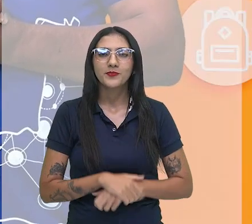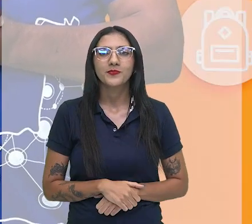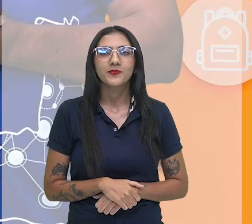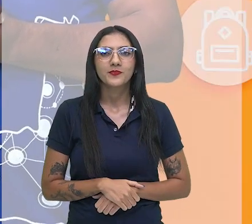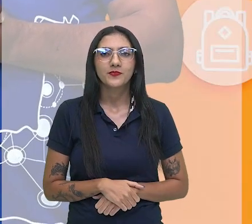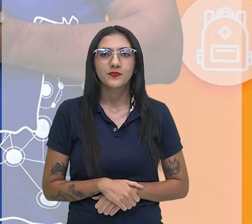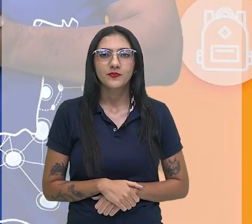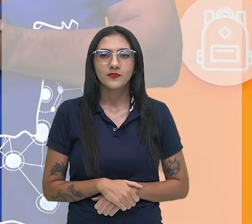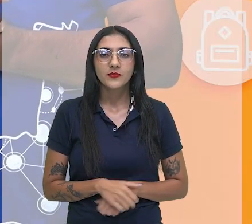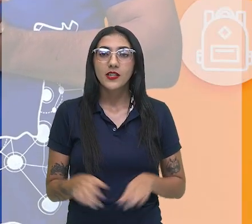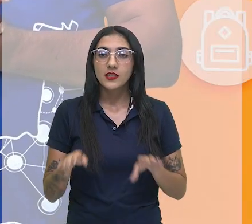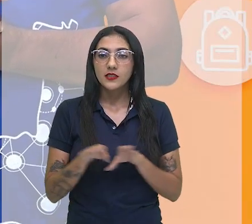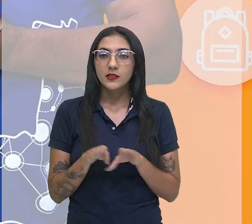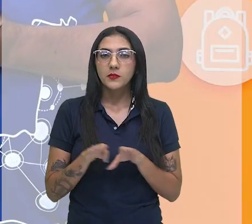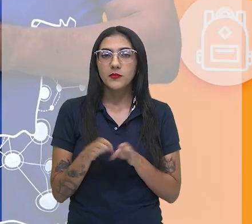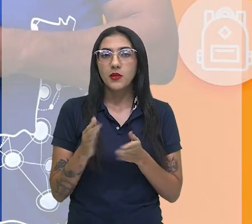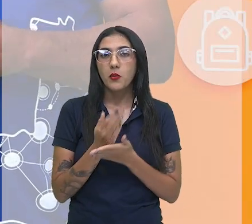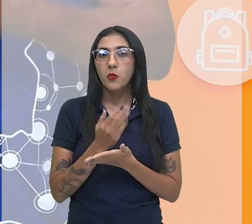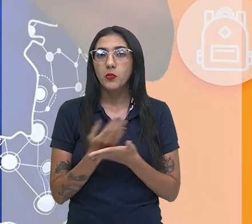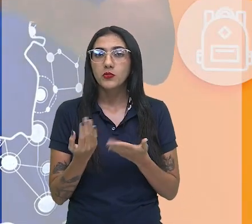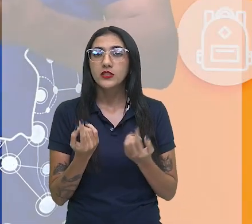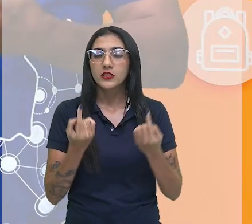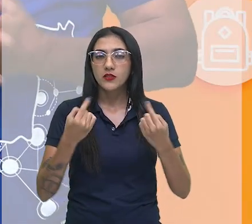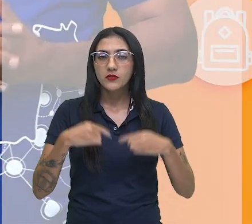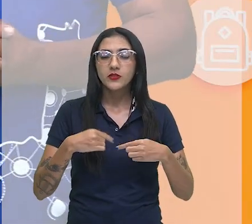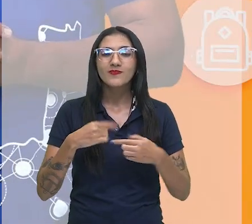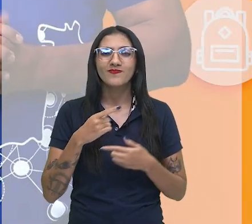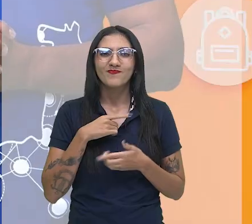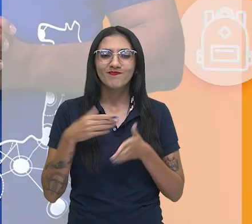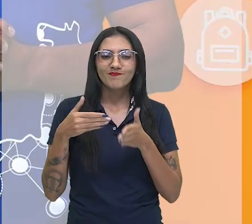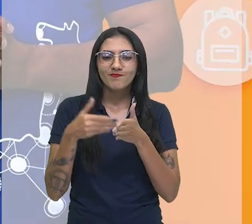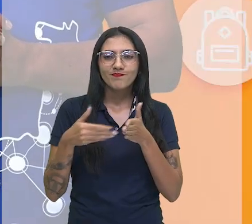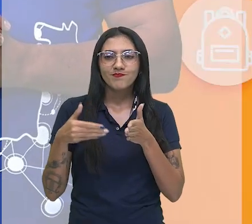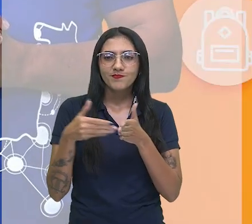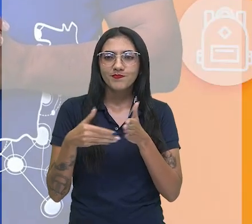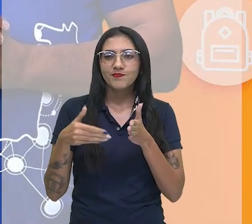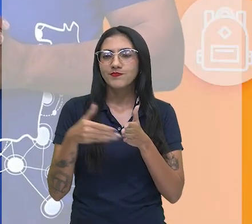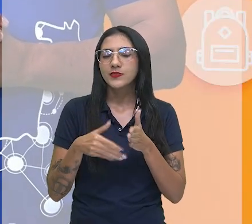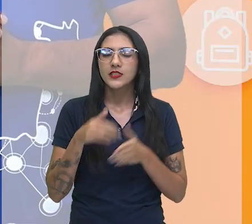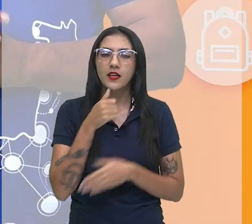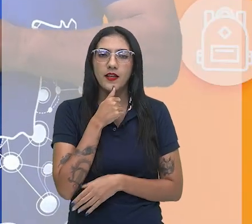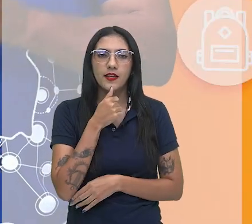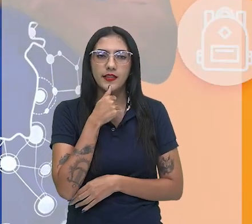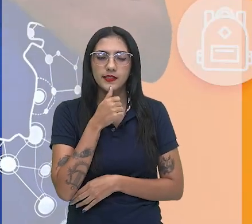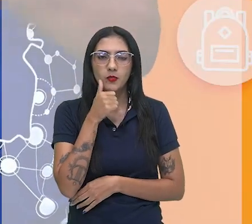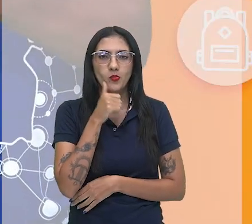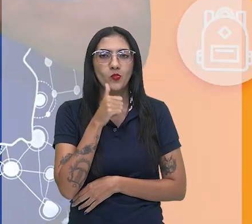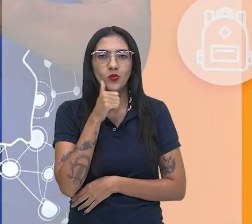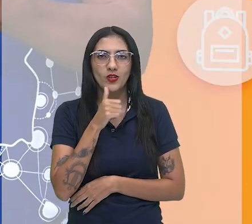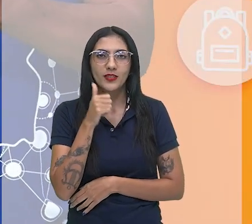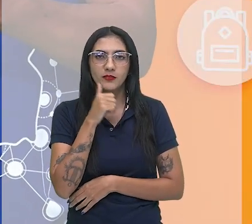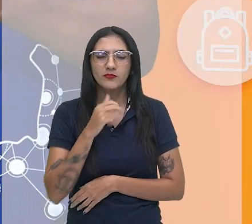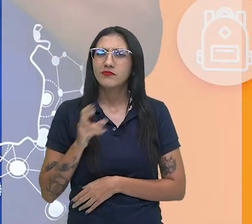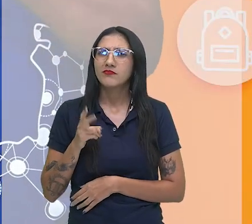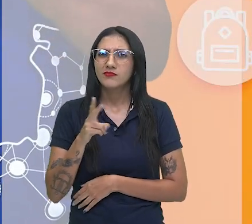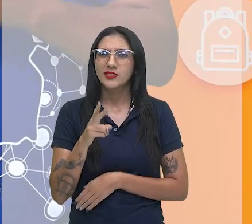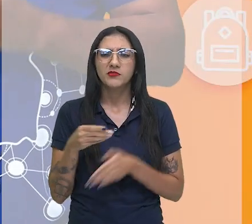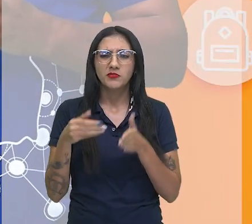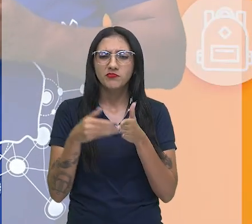os desafios enfrentados, né? Nós temos aí muitas barreiras que as mulheres enfrentam, né? Então, ainda continua,